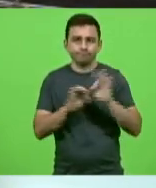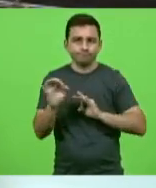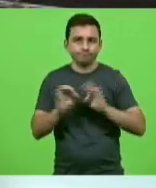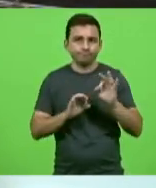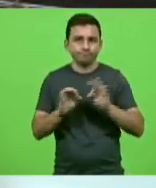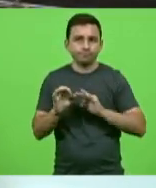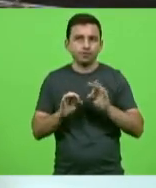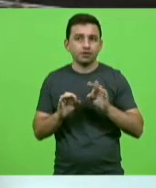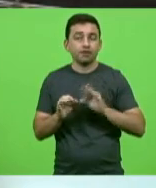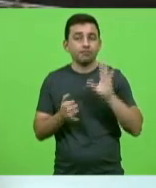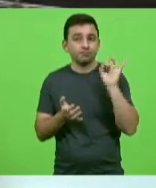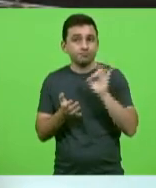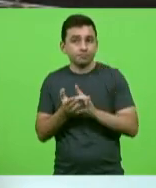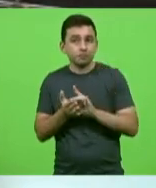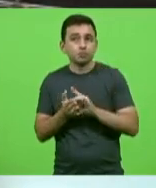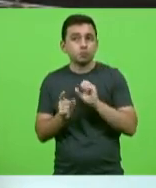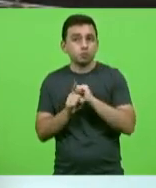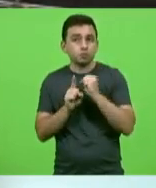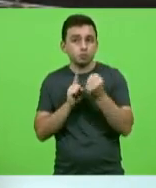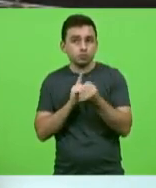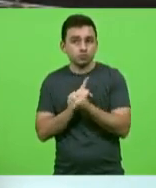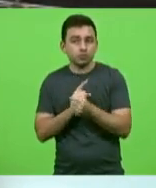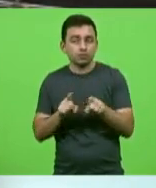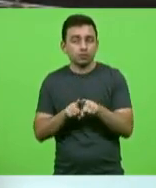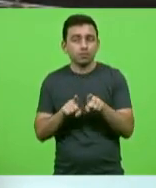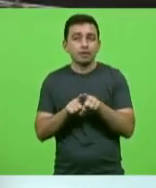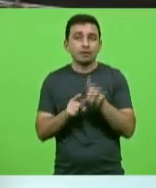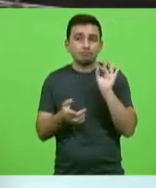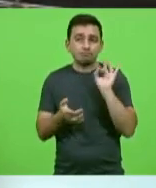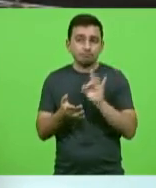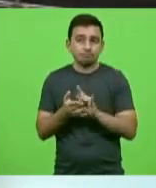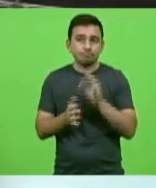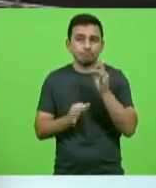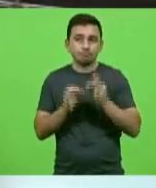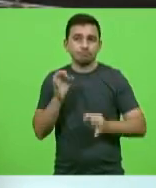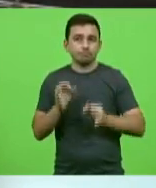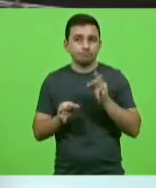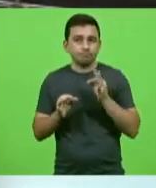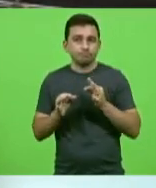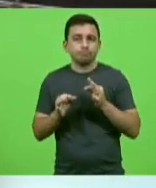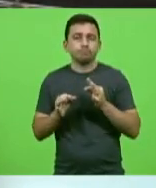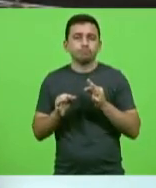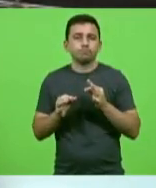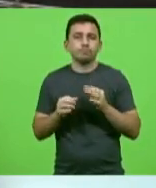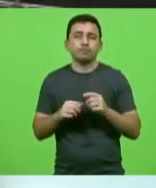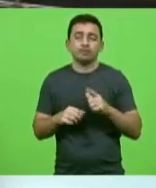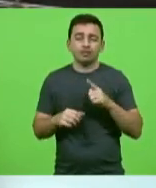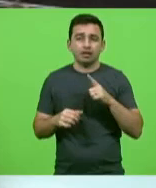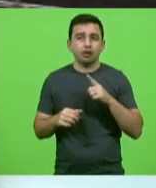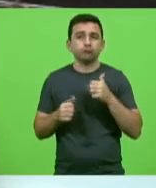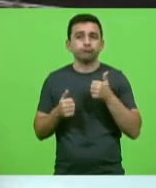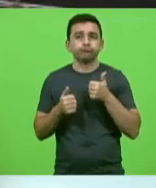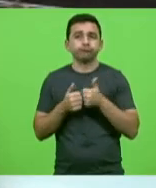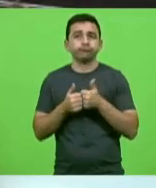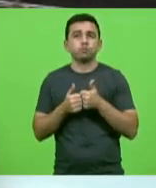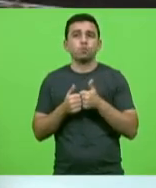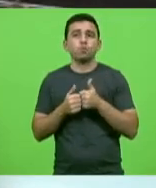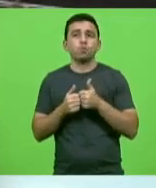entre a realidade social EA realidade jurídica a desenhados e dos abraços